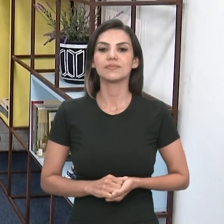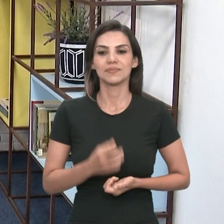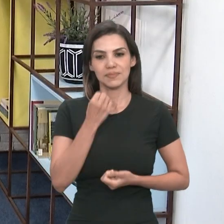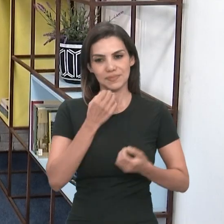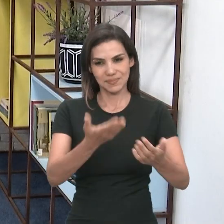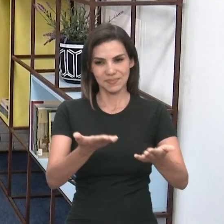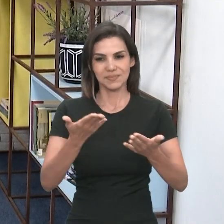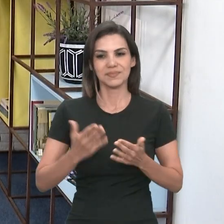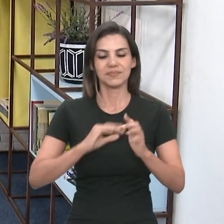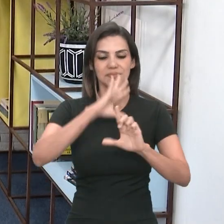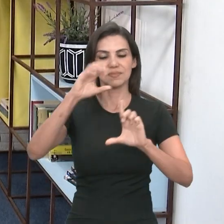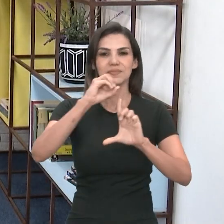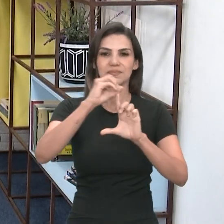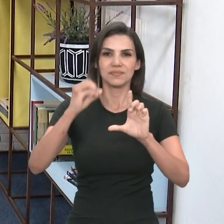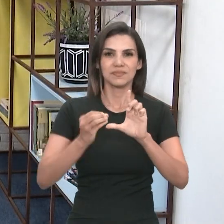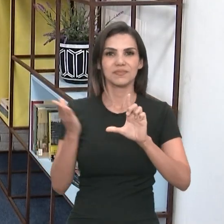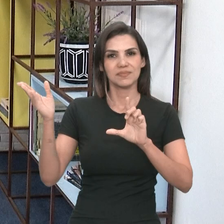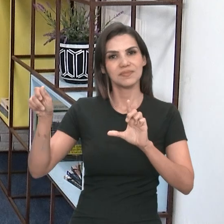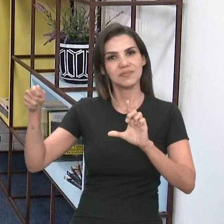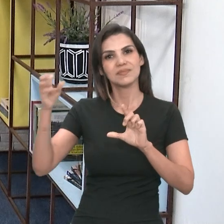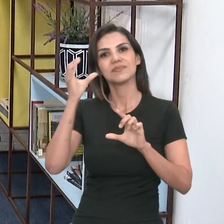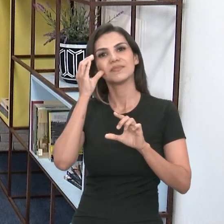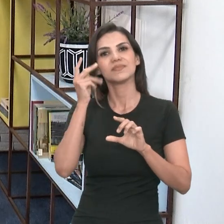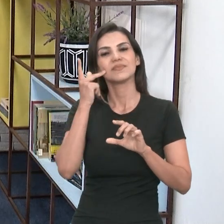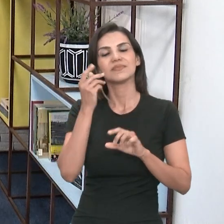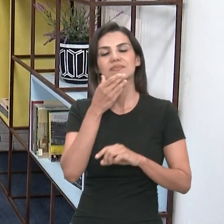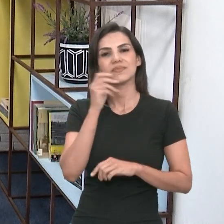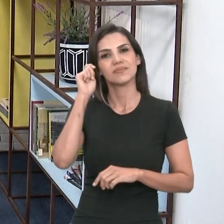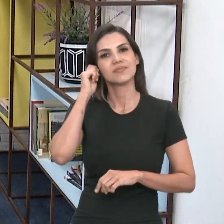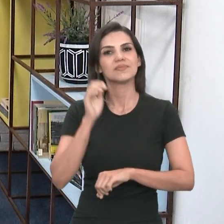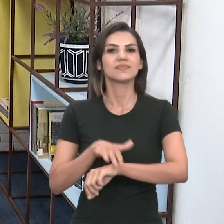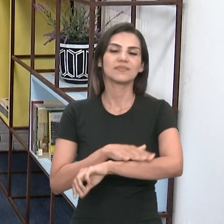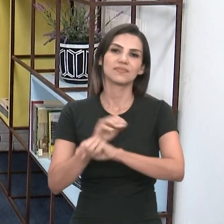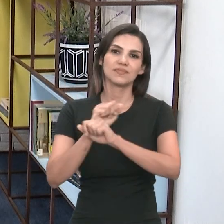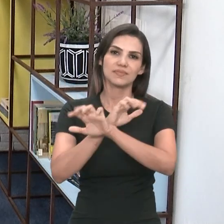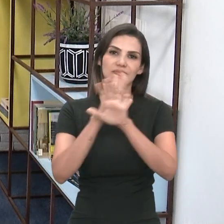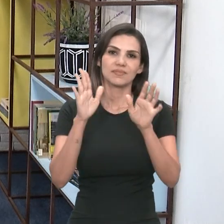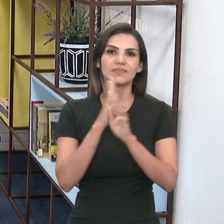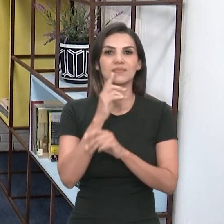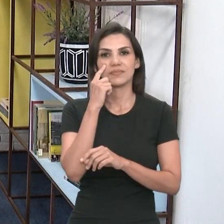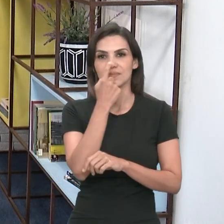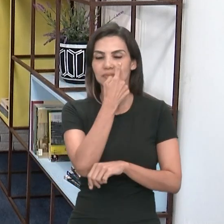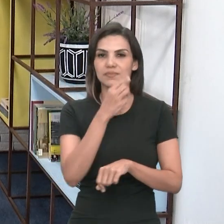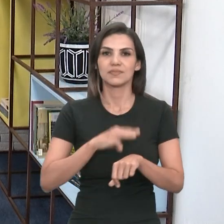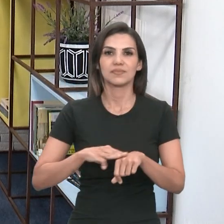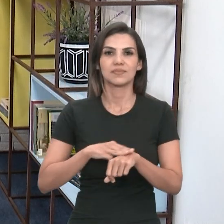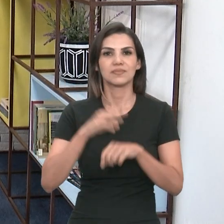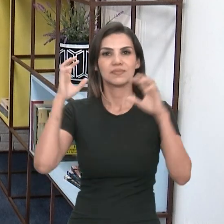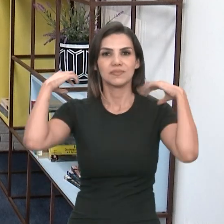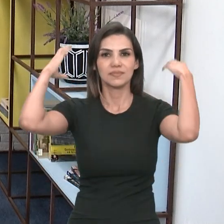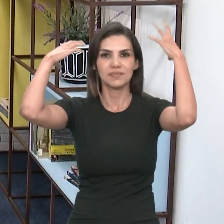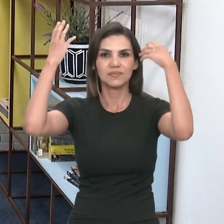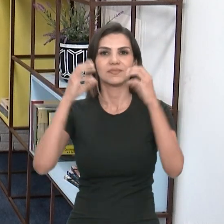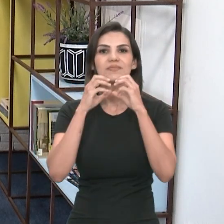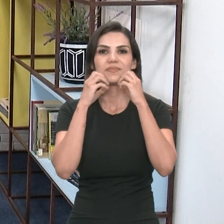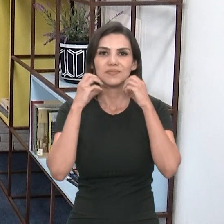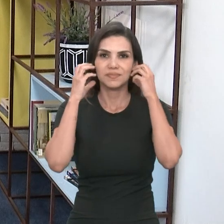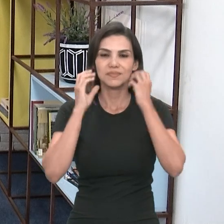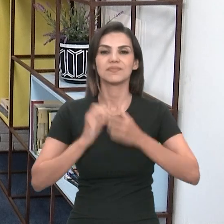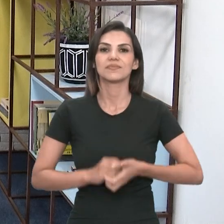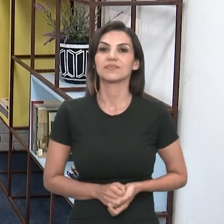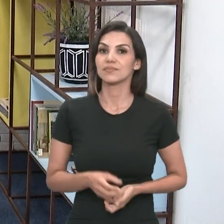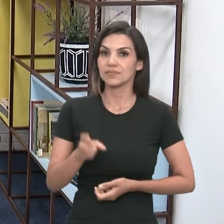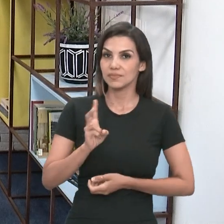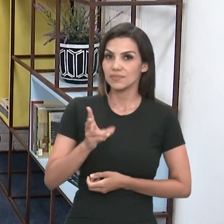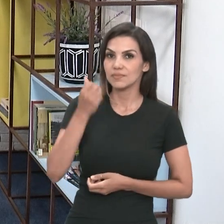Sejam muito bem-vindos ao Mundo UFG, eu sou Cássio Neves, um homem negro de pele clara, tenho os olhos castanhos, os cabelos cacheados e eu uso